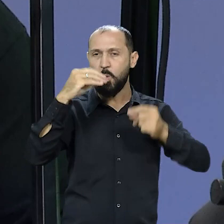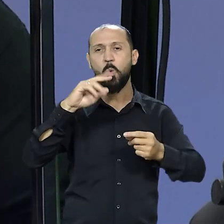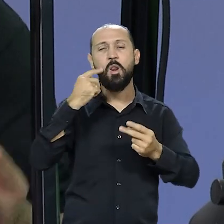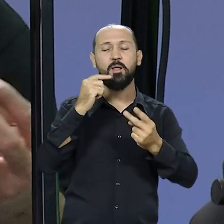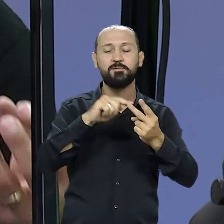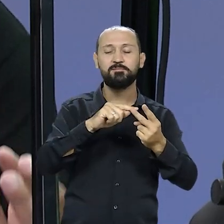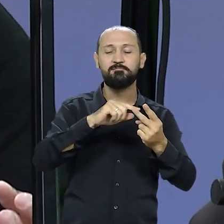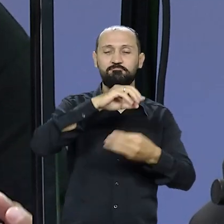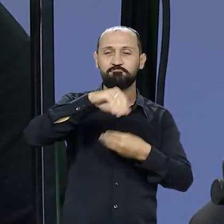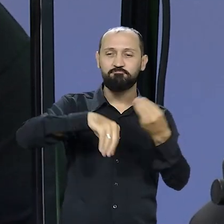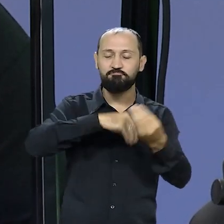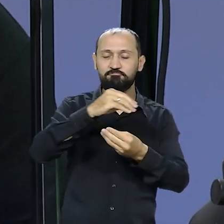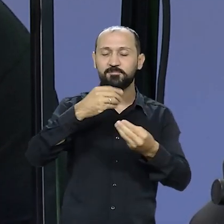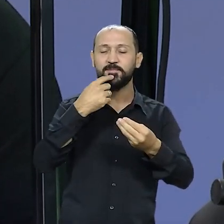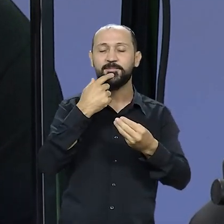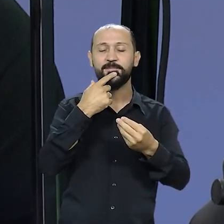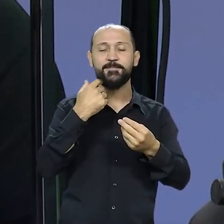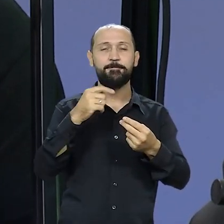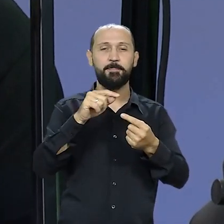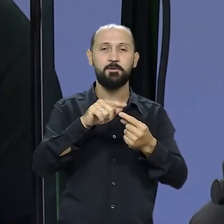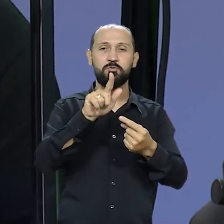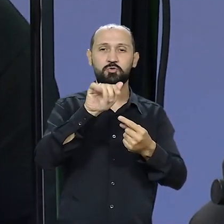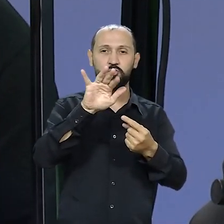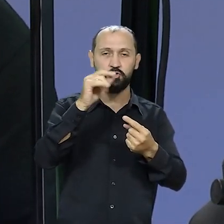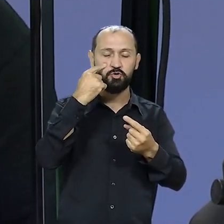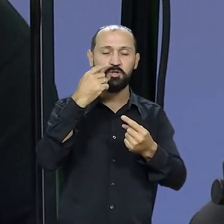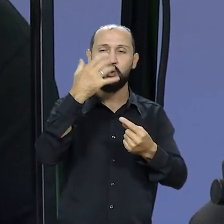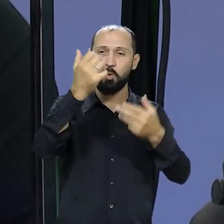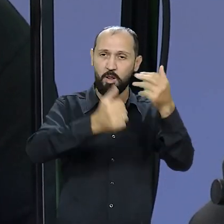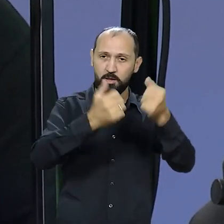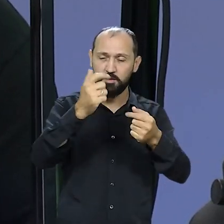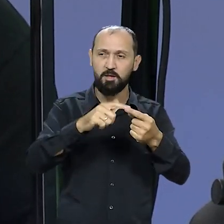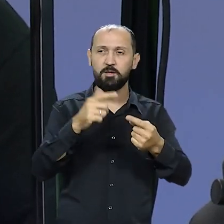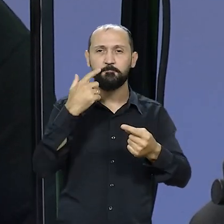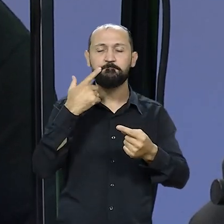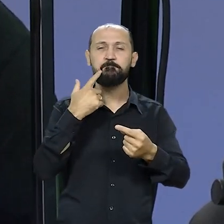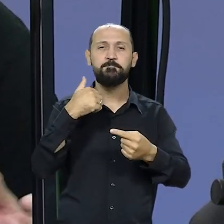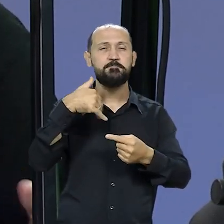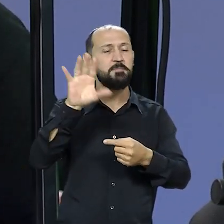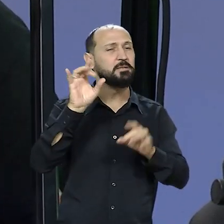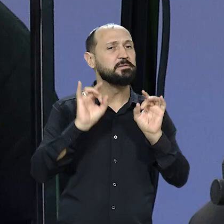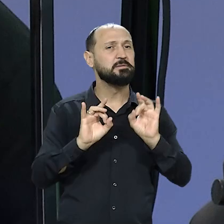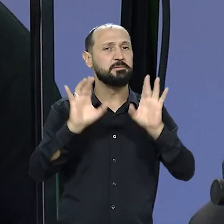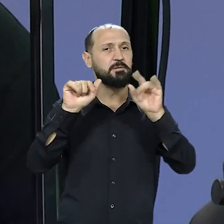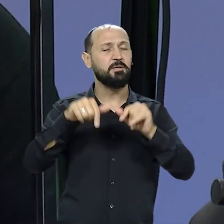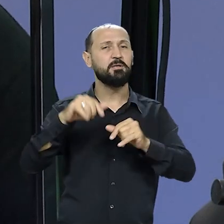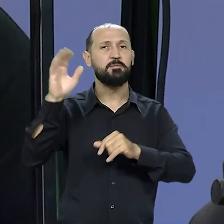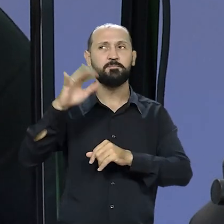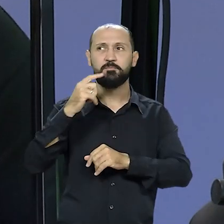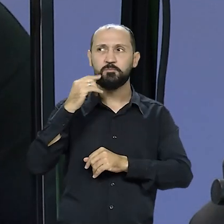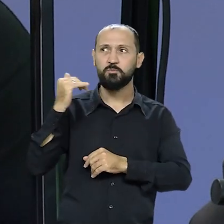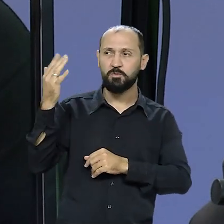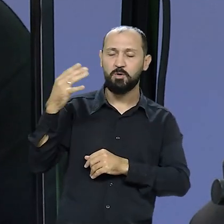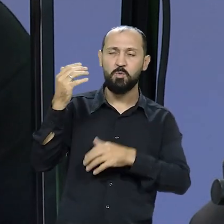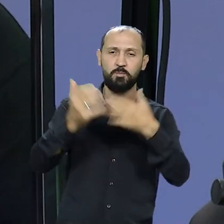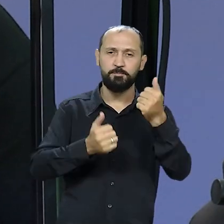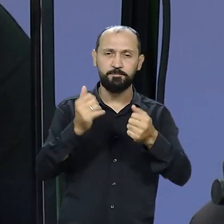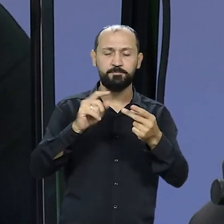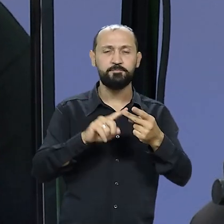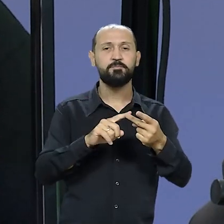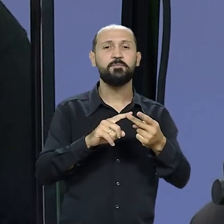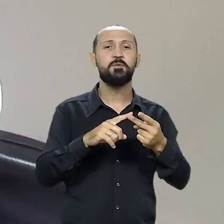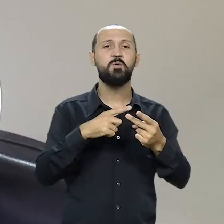mistura a rusticidade e mistura o leite. A rusticidade do Gir leiteiro, que hoje está bem mais especializado aqui no Brasil, que é o Gir